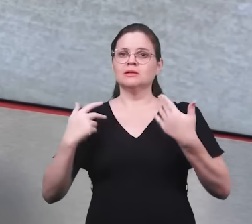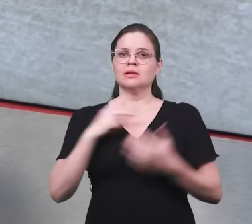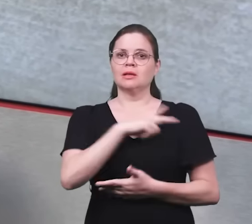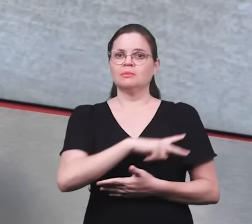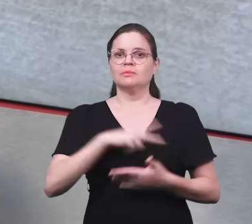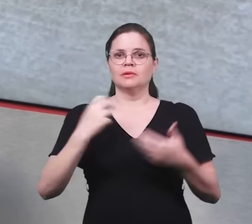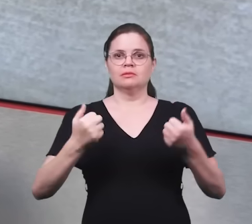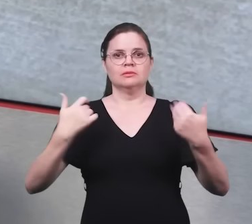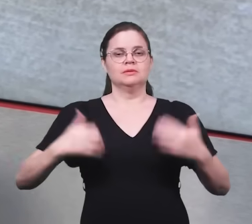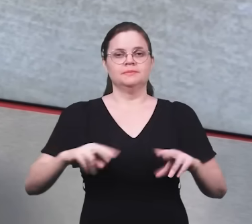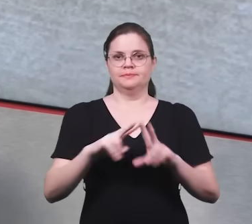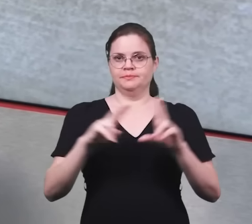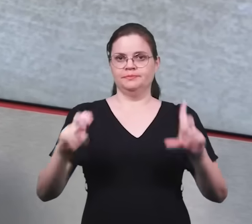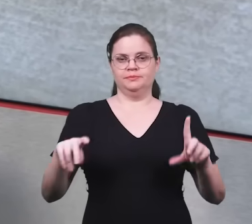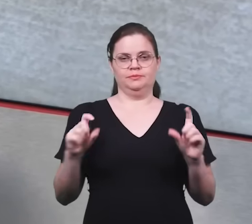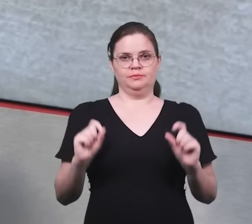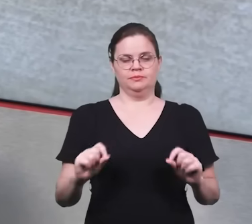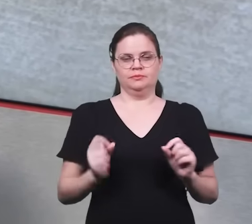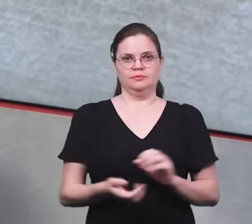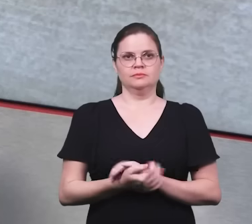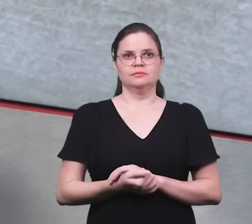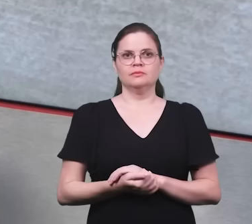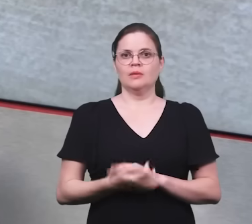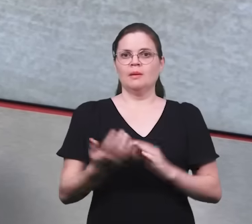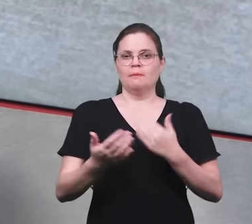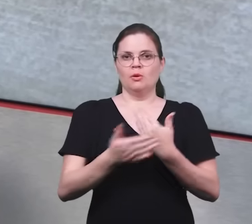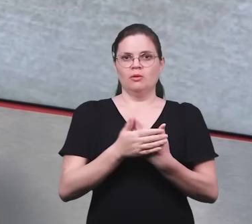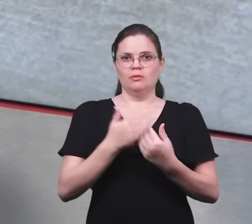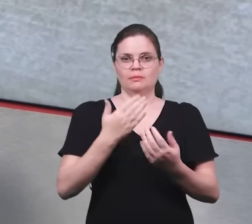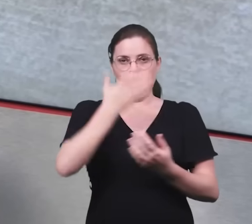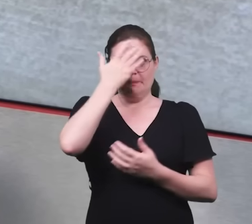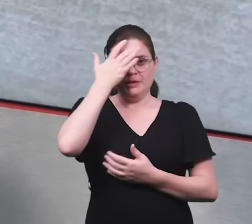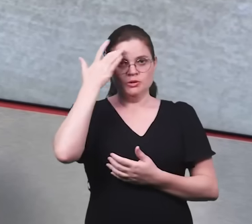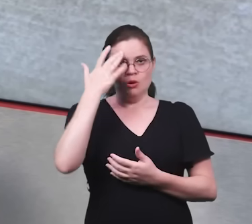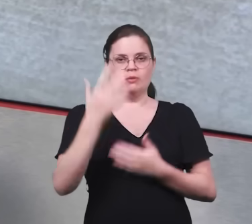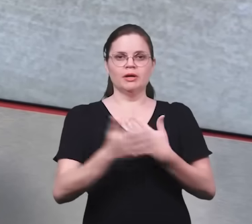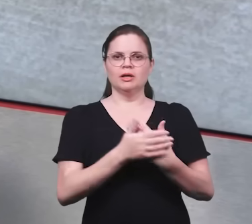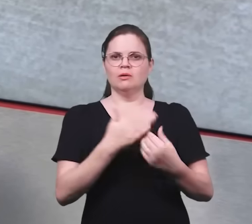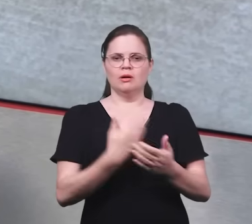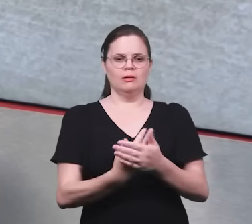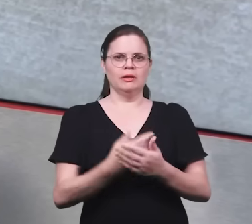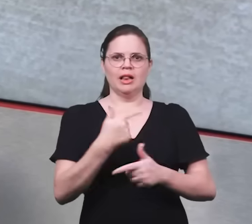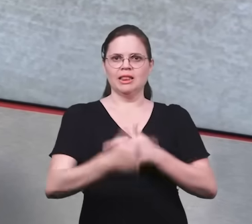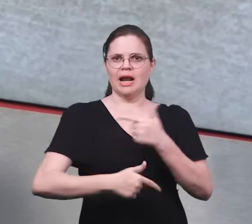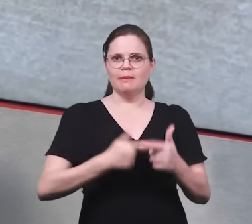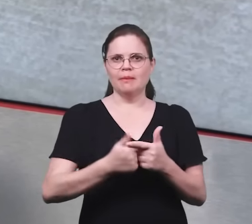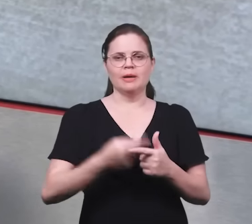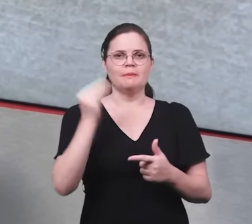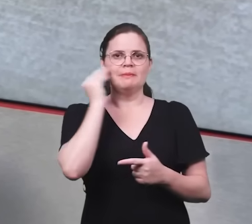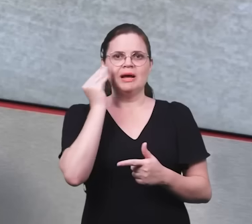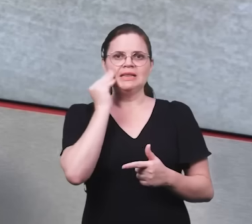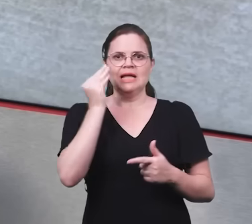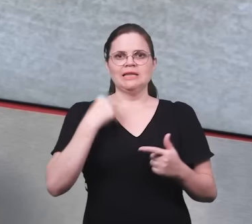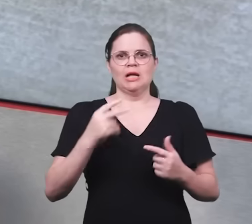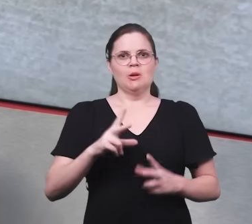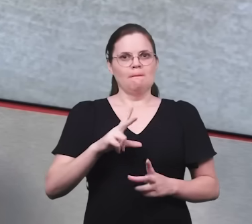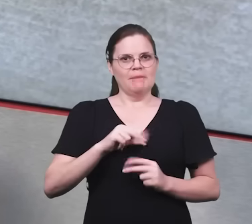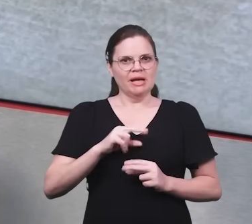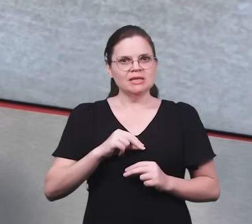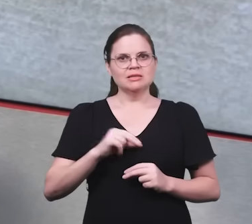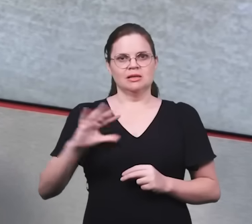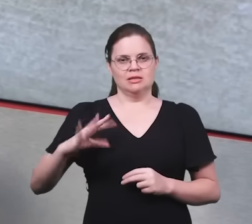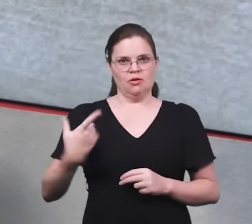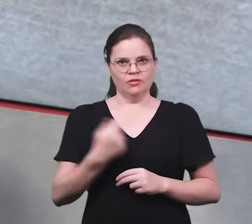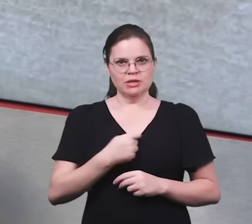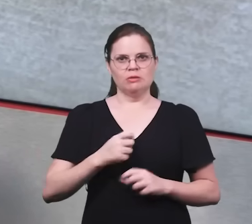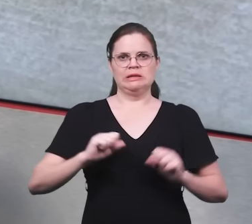aspecto relacionado àquele que faz qualquer obra no sentido de angariar méritos para a